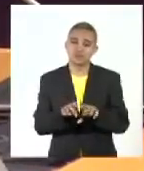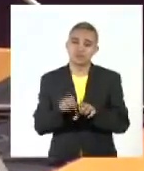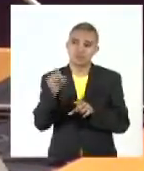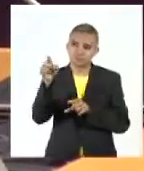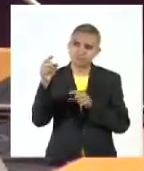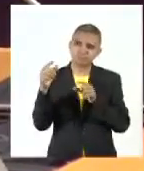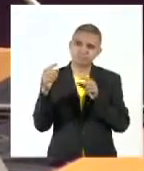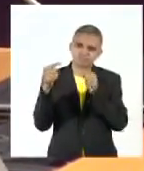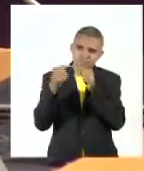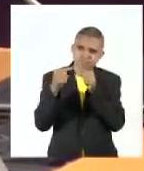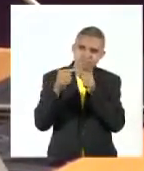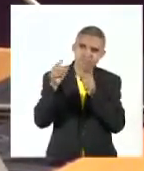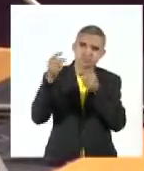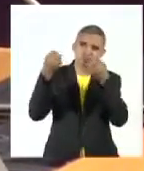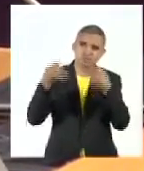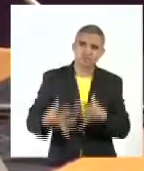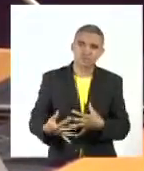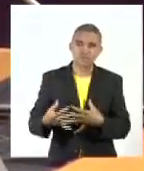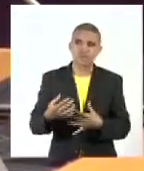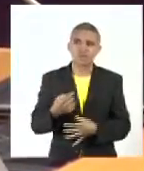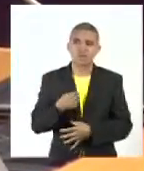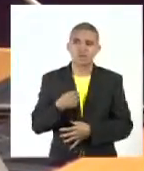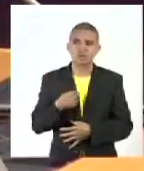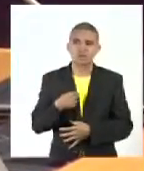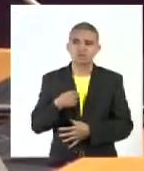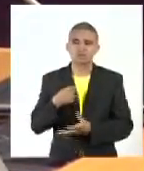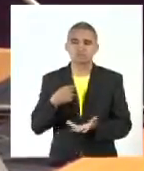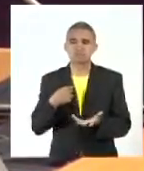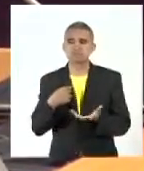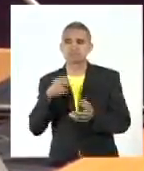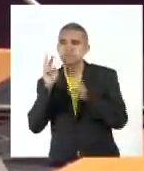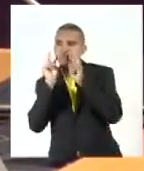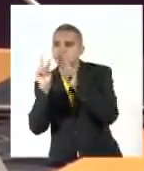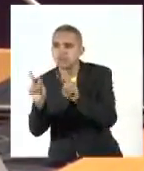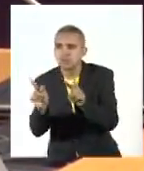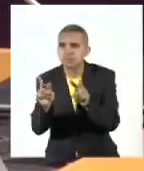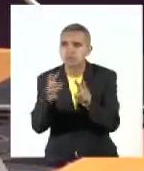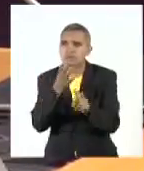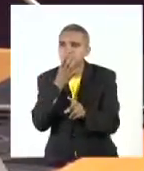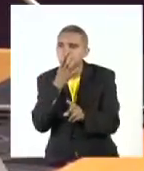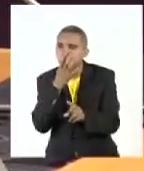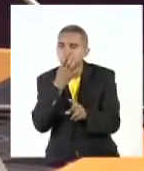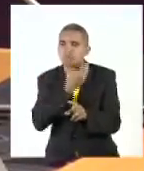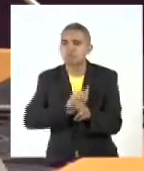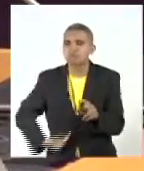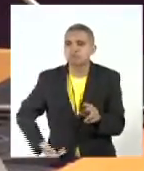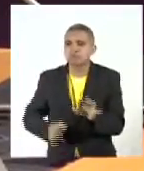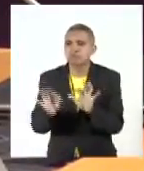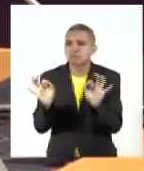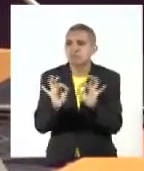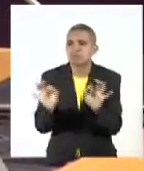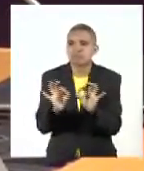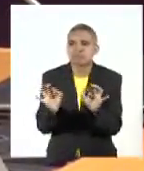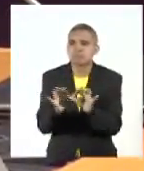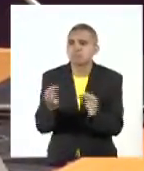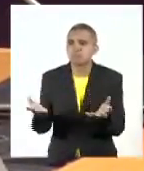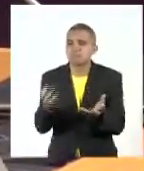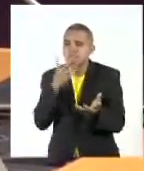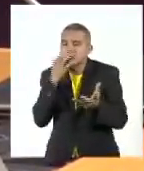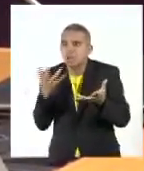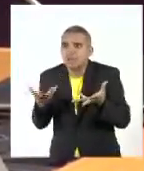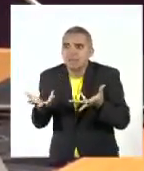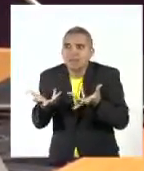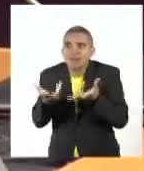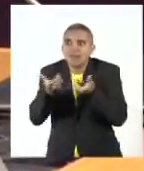vê nada do governo que enche os olhos, que mostre alguma coisa, Vossa Excelência é muito feliz. E eu até